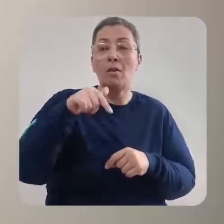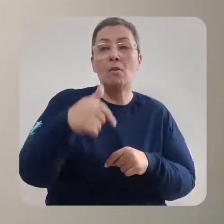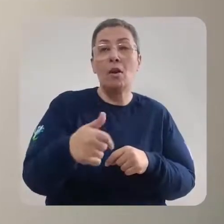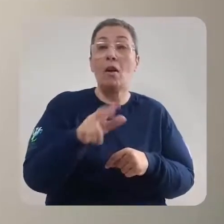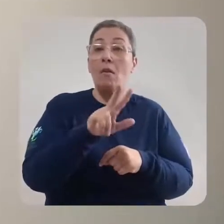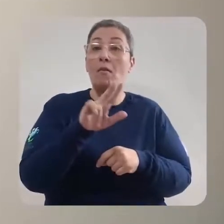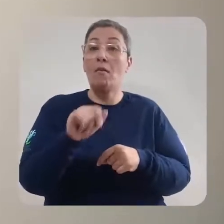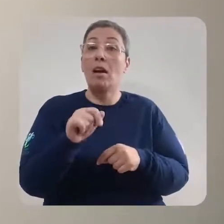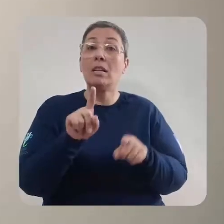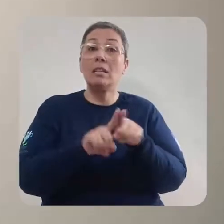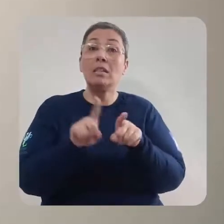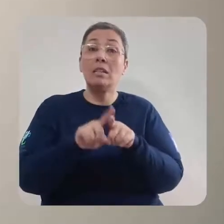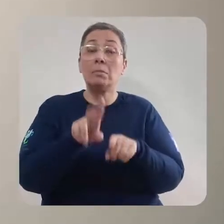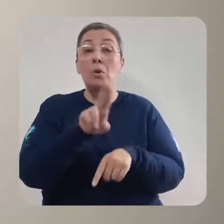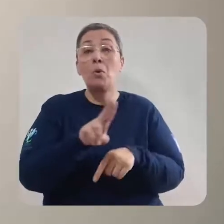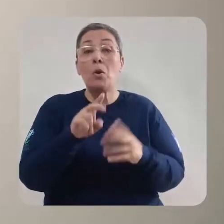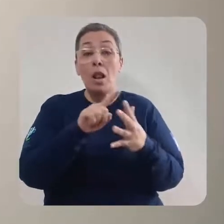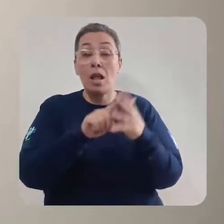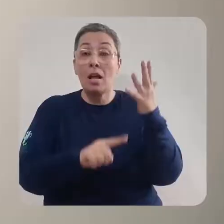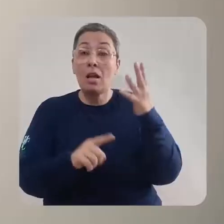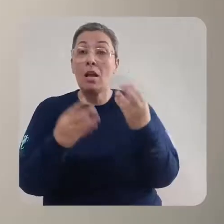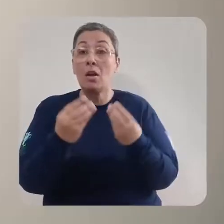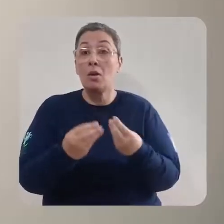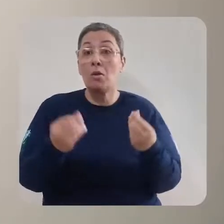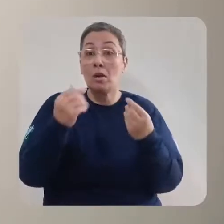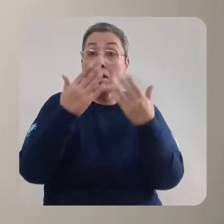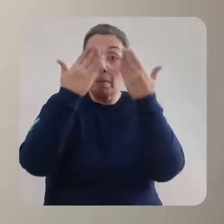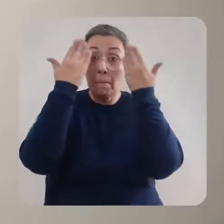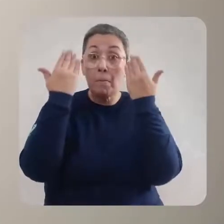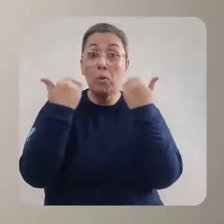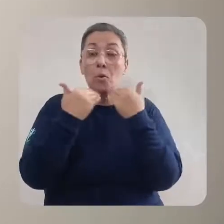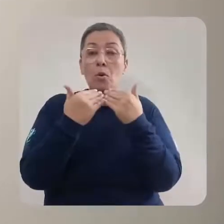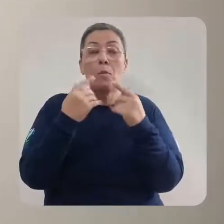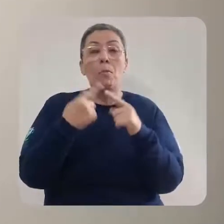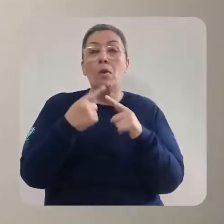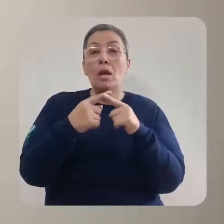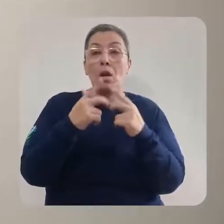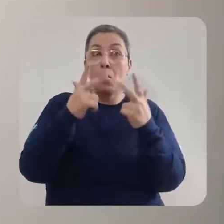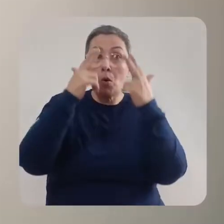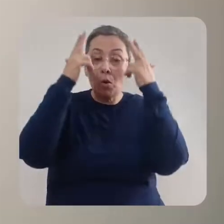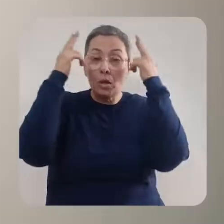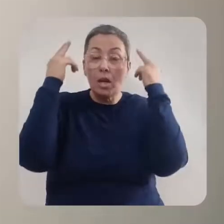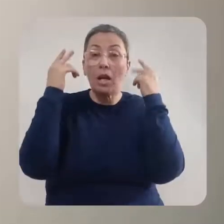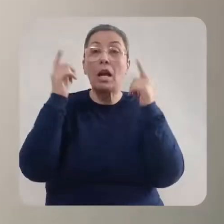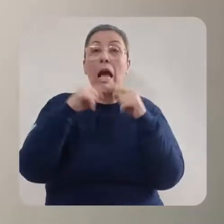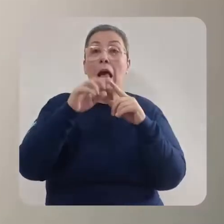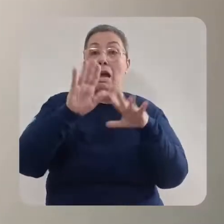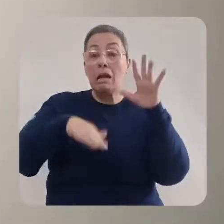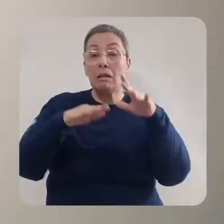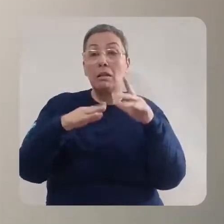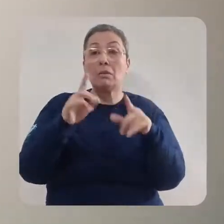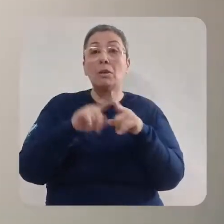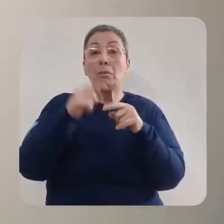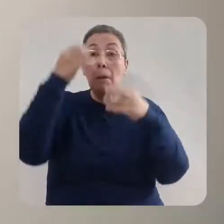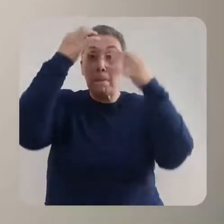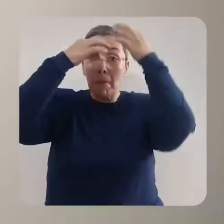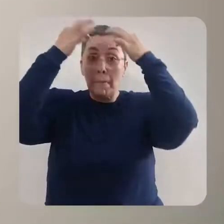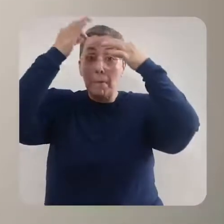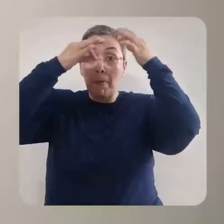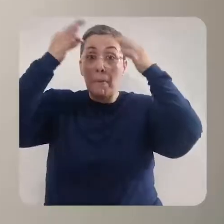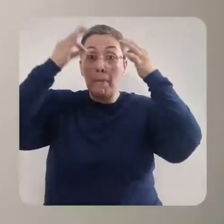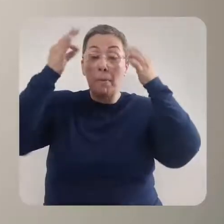além, então vamos trabalhar também as questões sensoriais no rosto. Por quê? Quando cortamos o cabelo, muitas vezes, né,